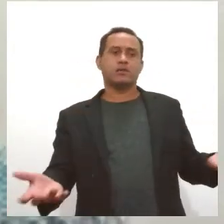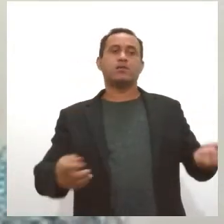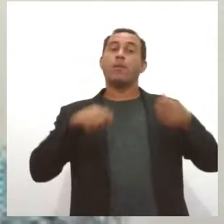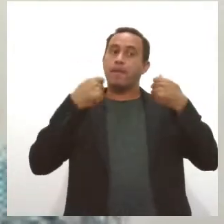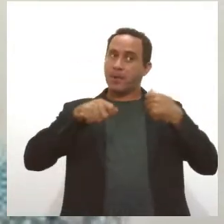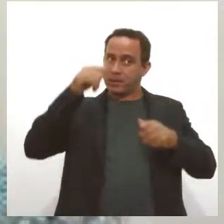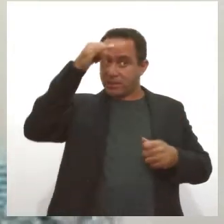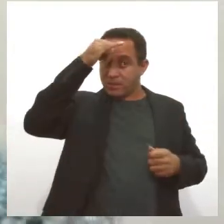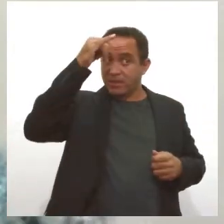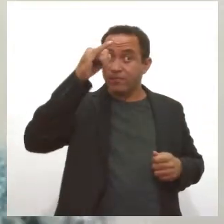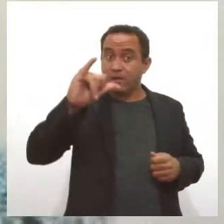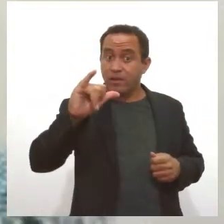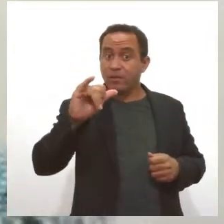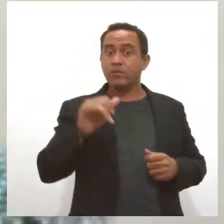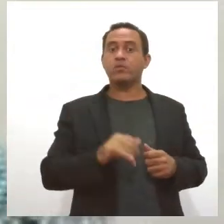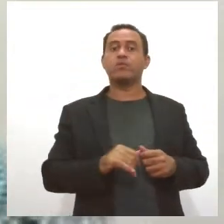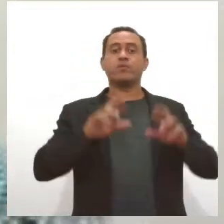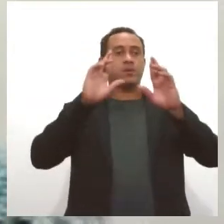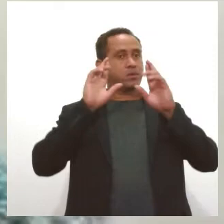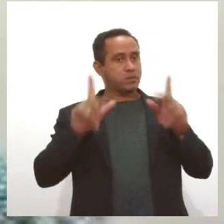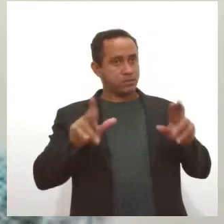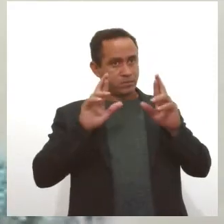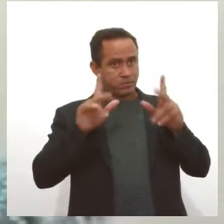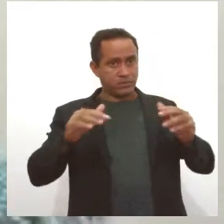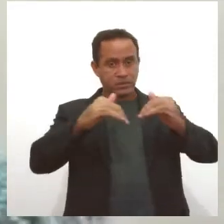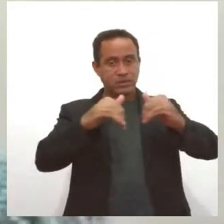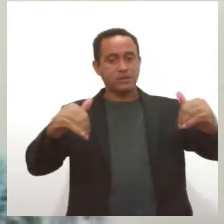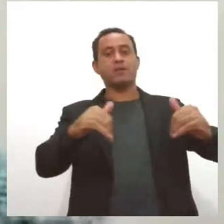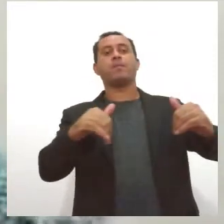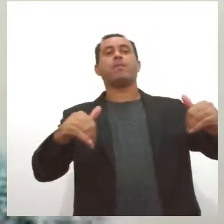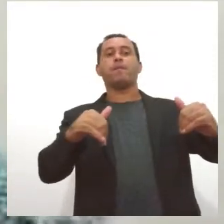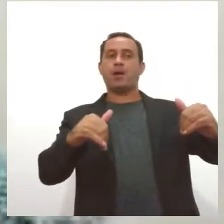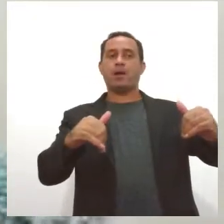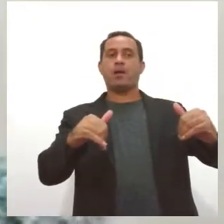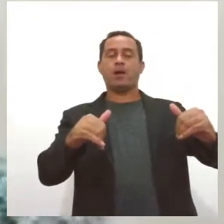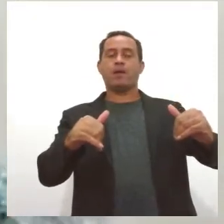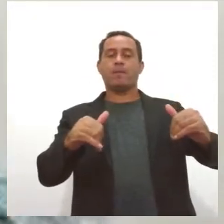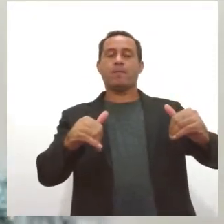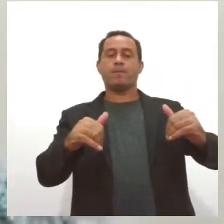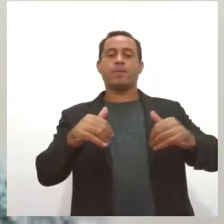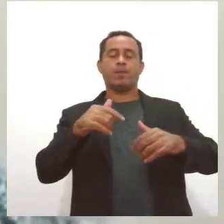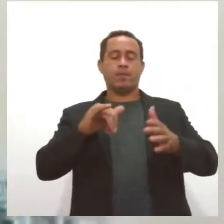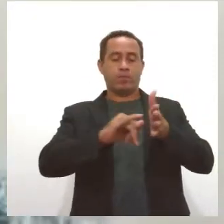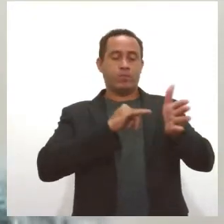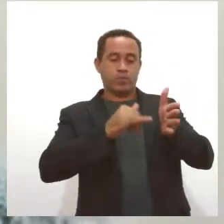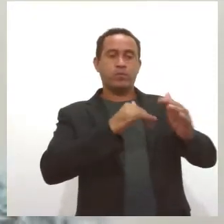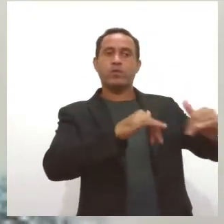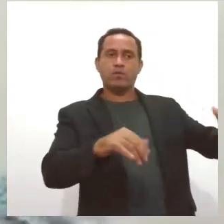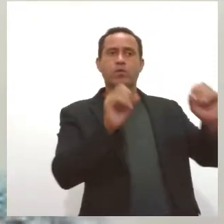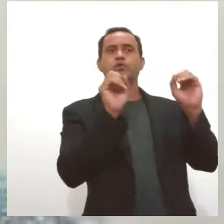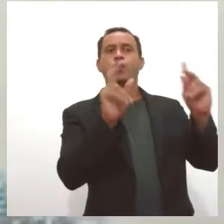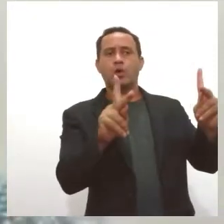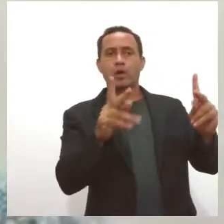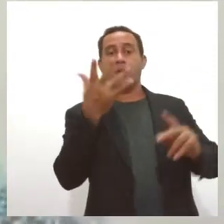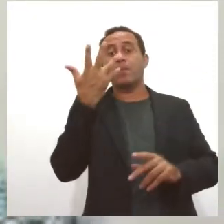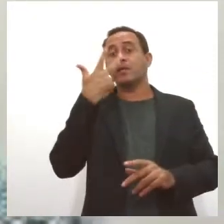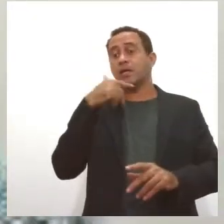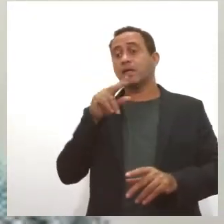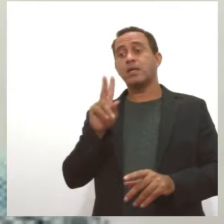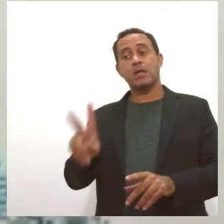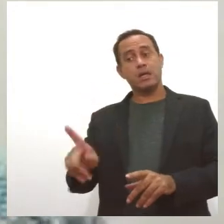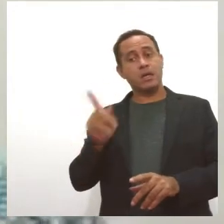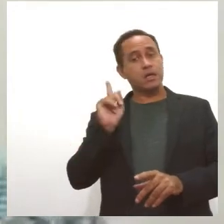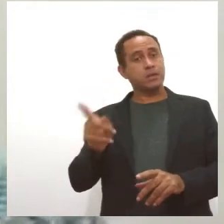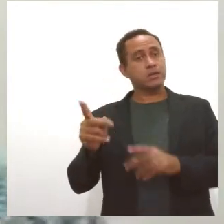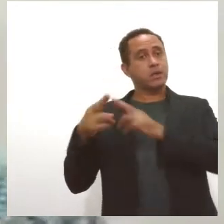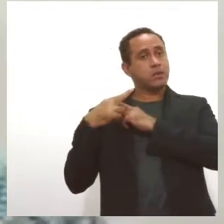que o diferenciar e separar as ações de divórcio com a parte da criança, né, a parte da